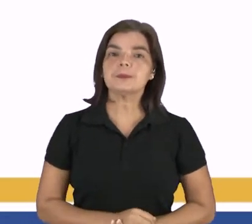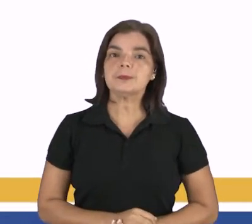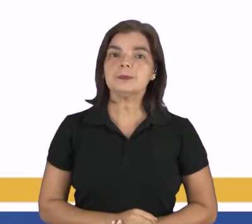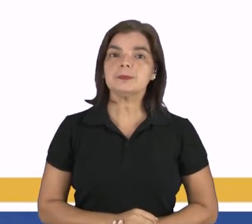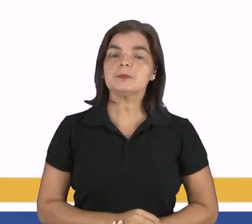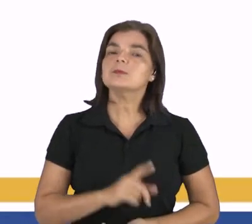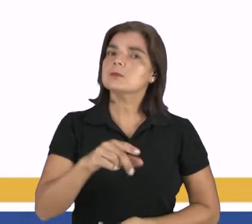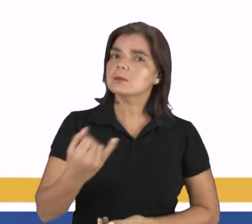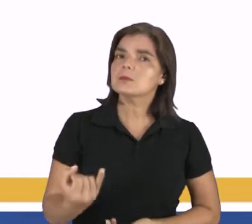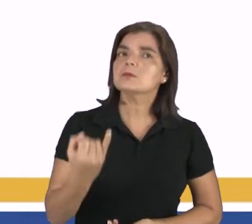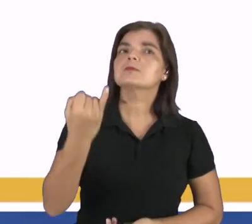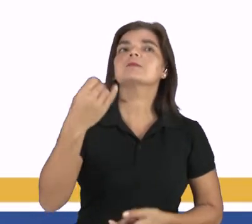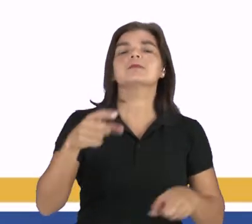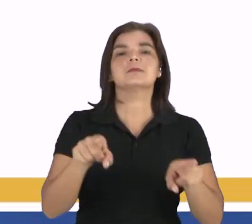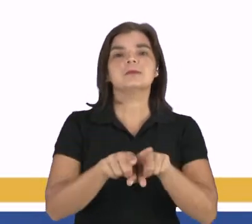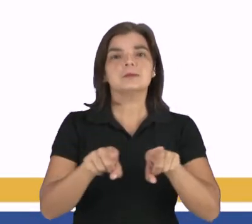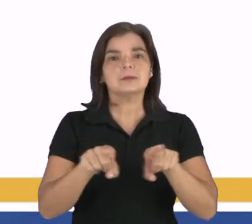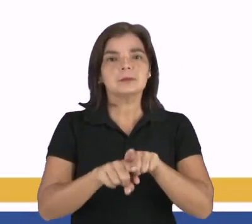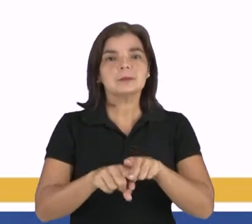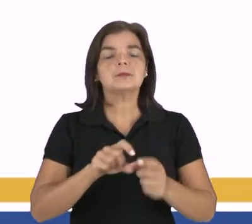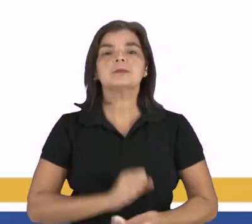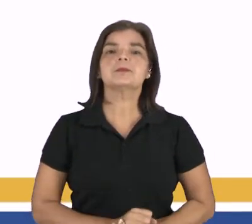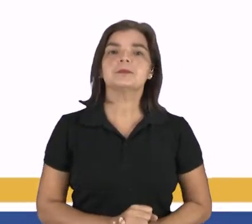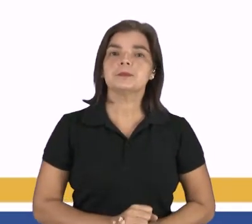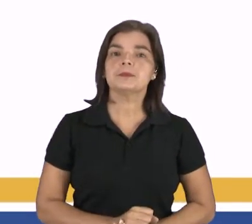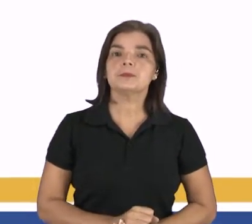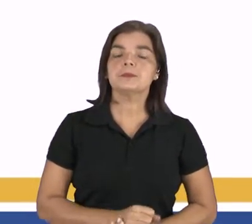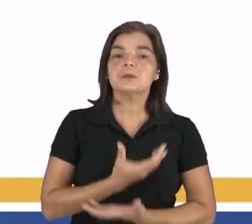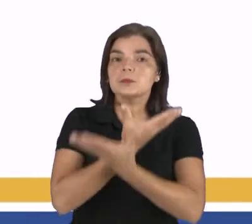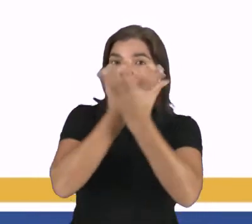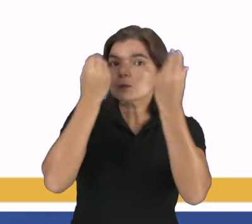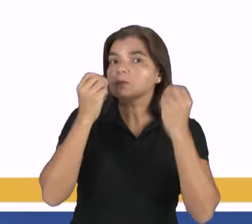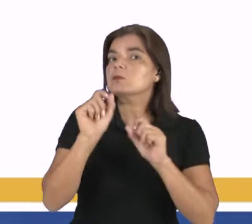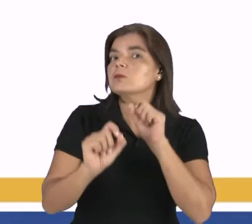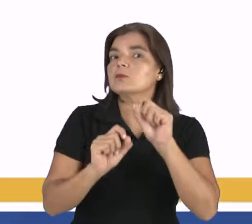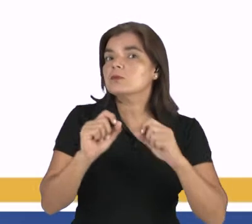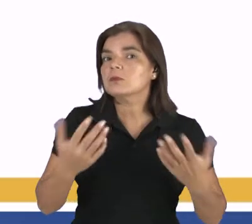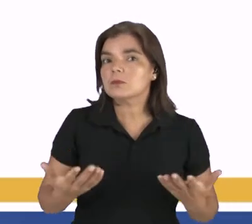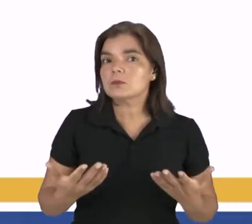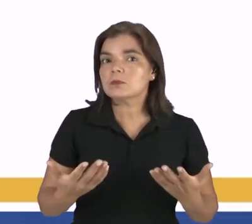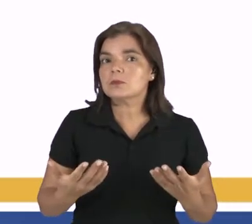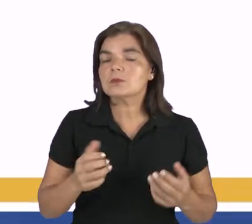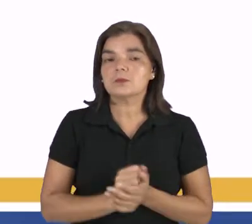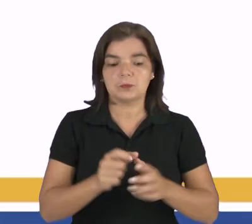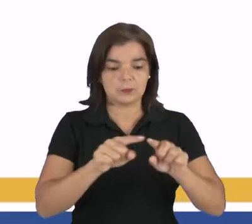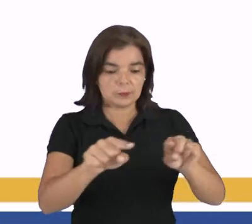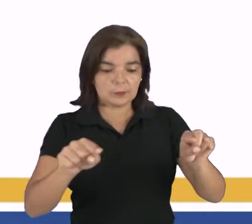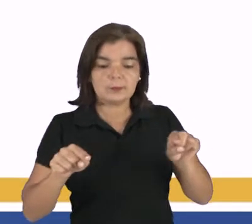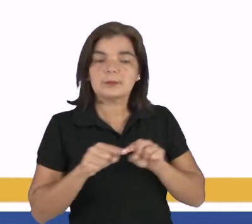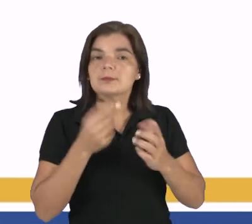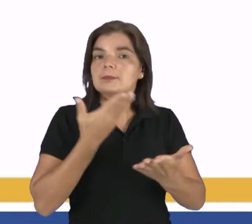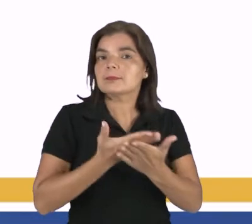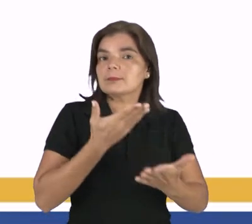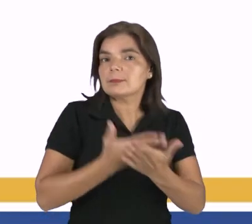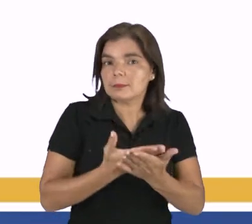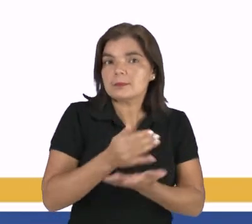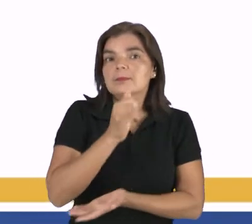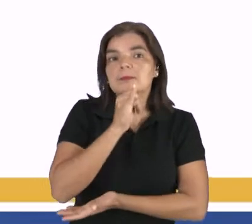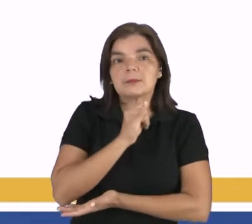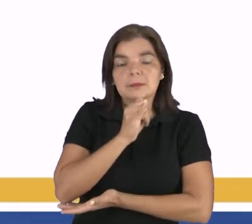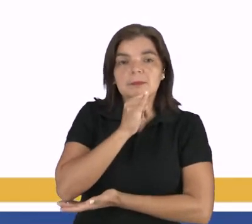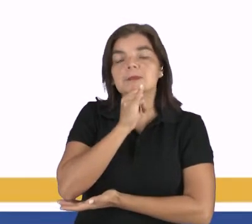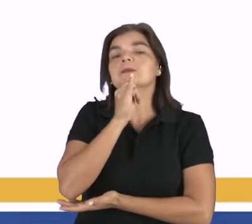É importante que também não se esqueça que numa sala de aula, por exemplo,